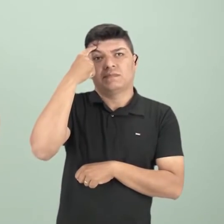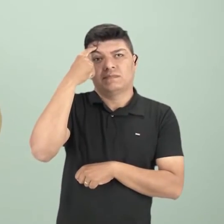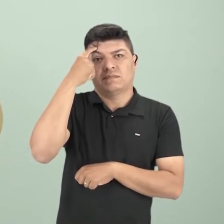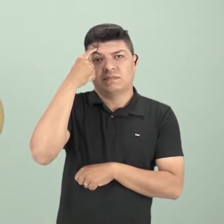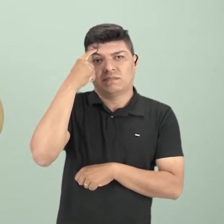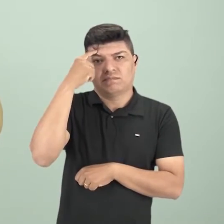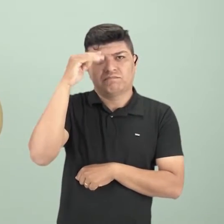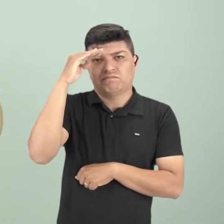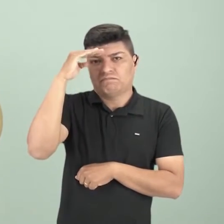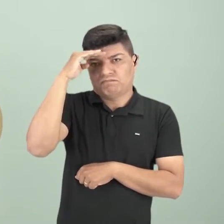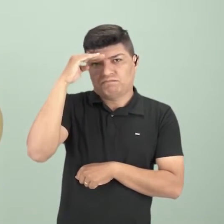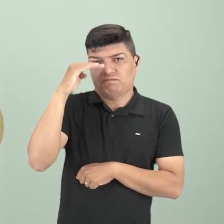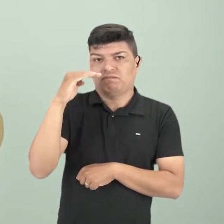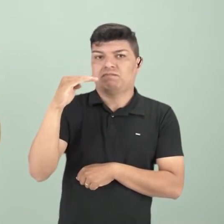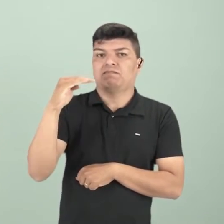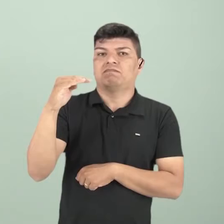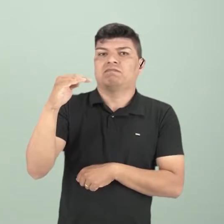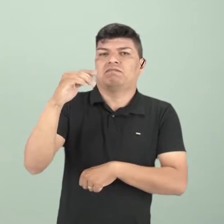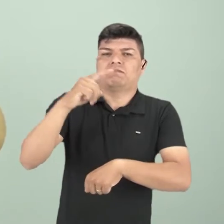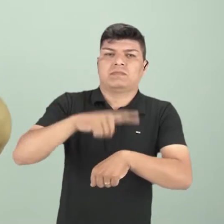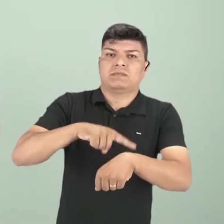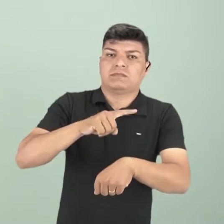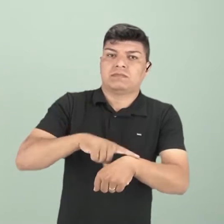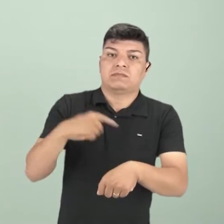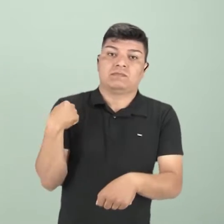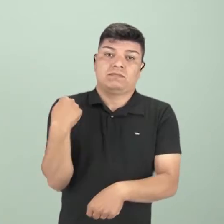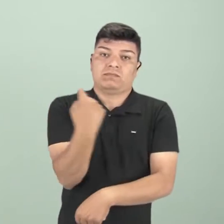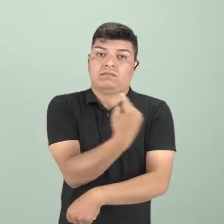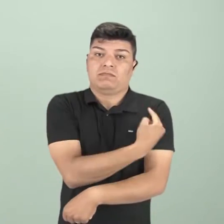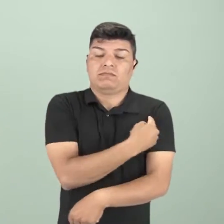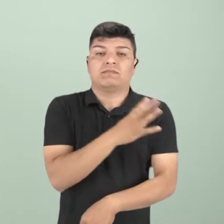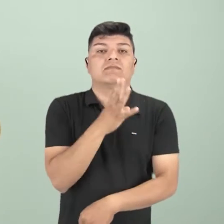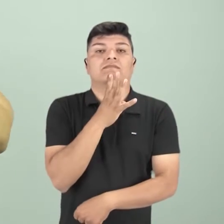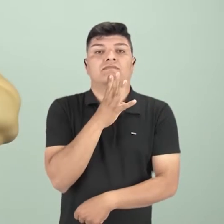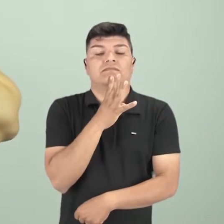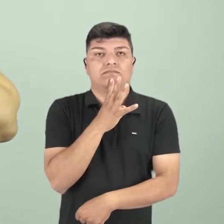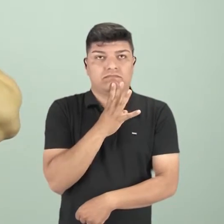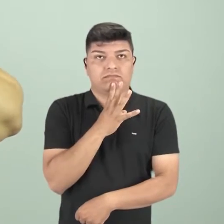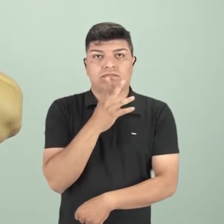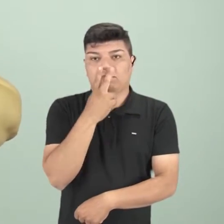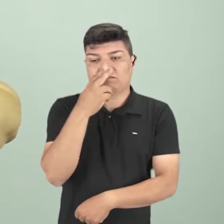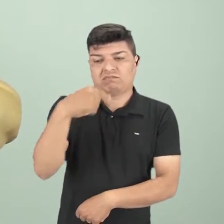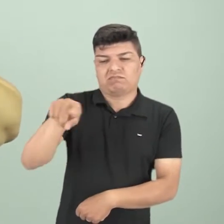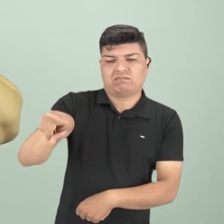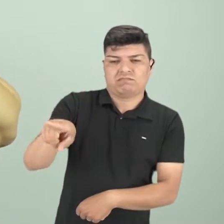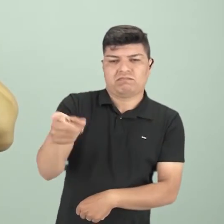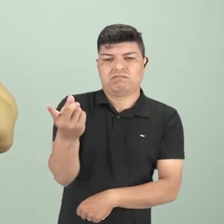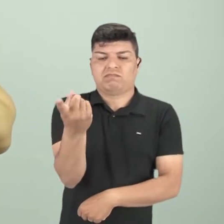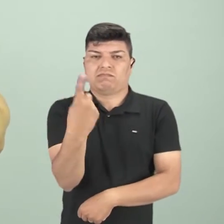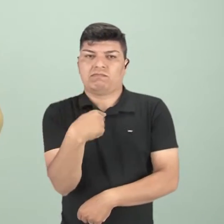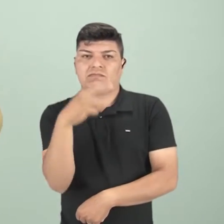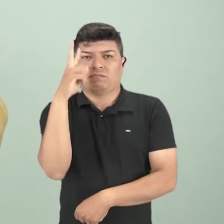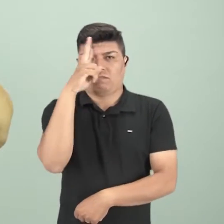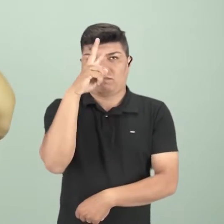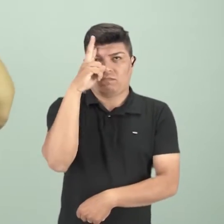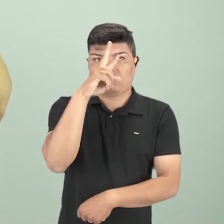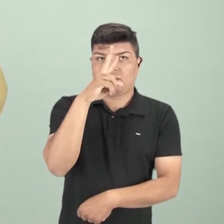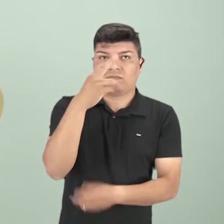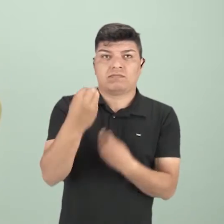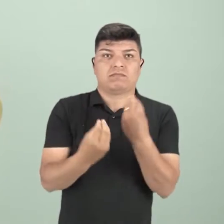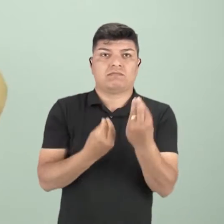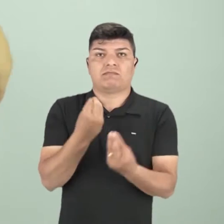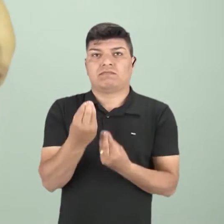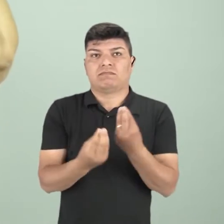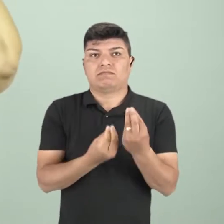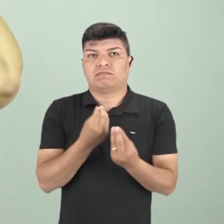não obedece a uma fração temporal como a gente conhece. É o vai e vem na história, é como